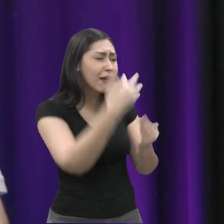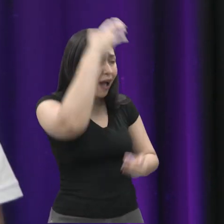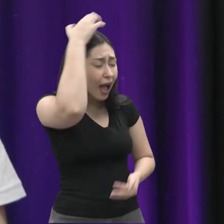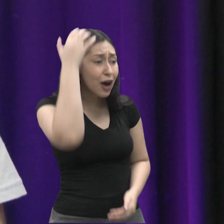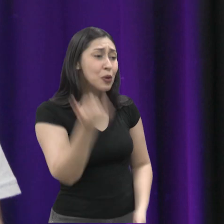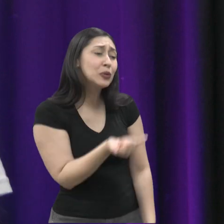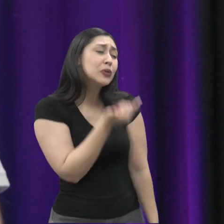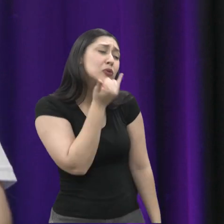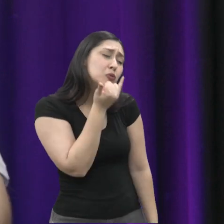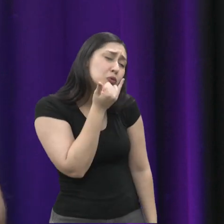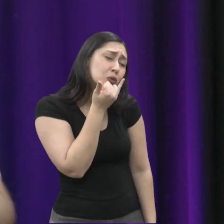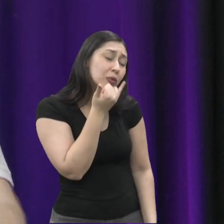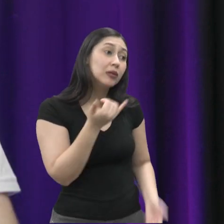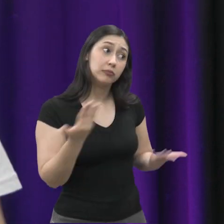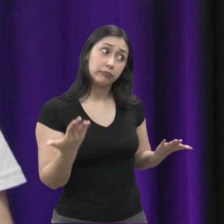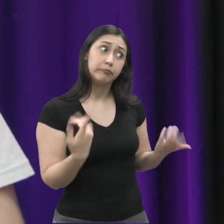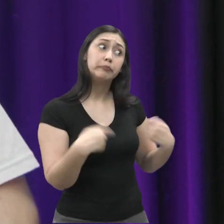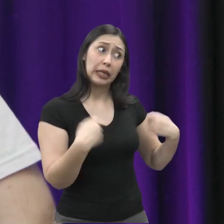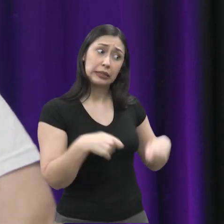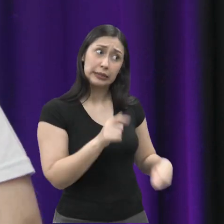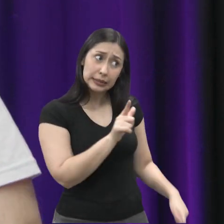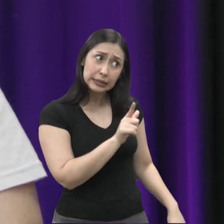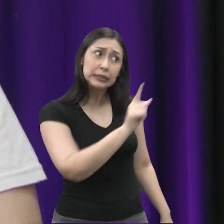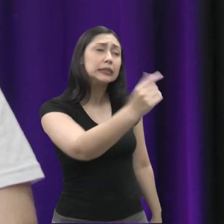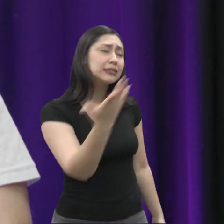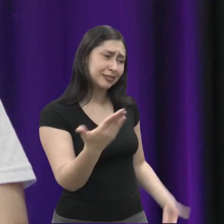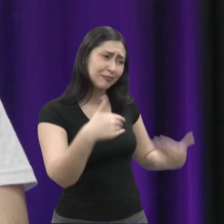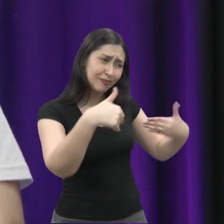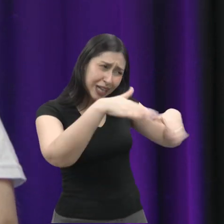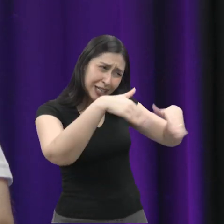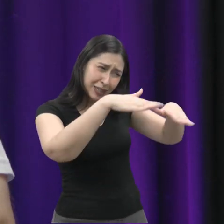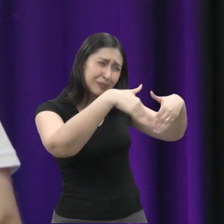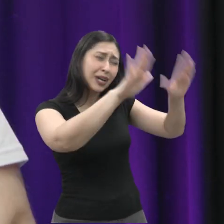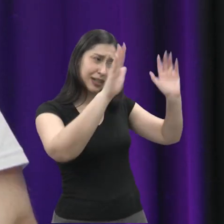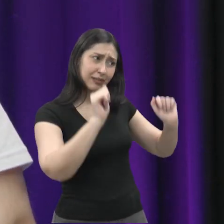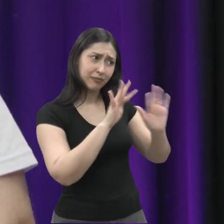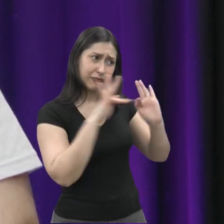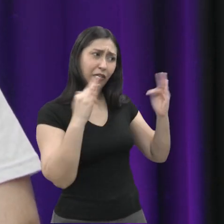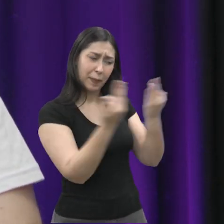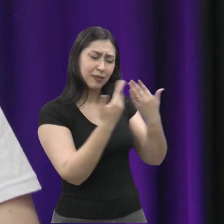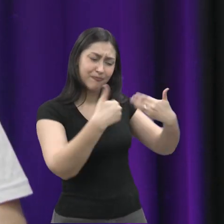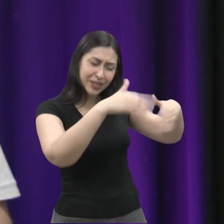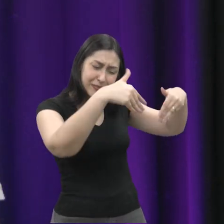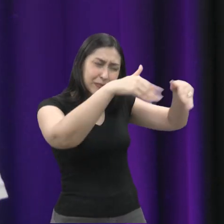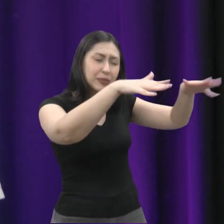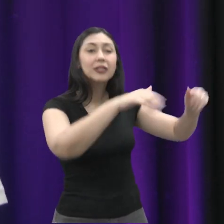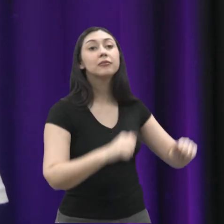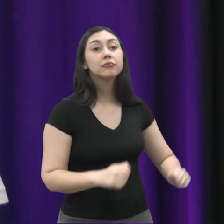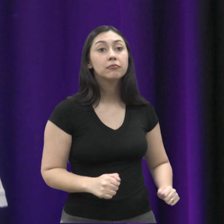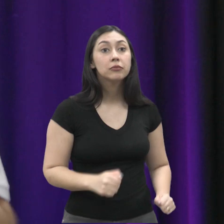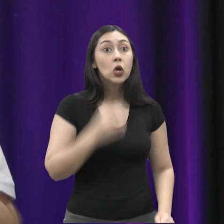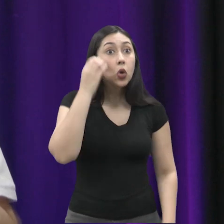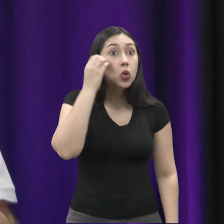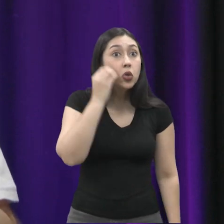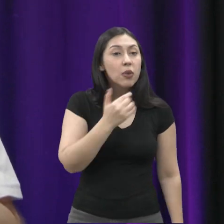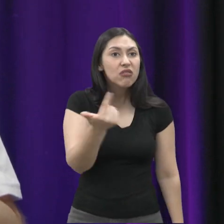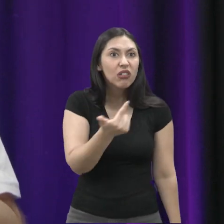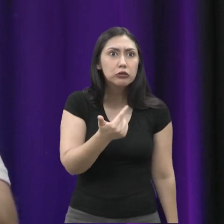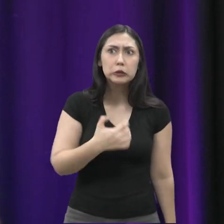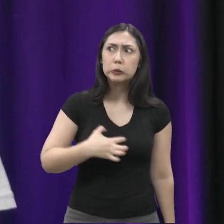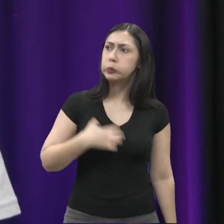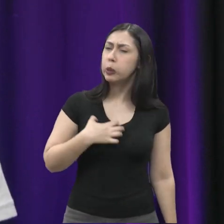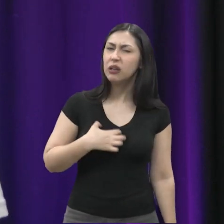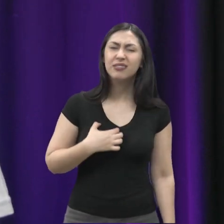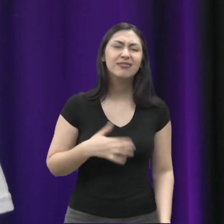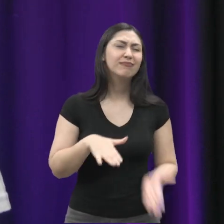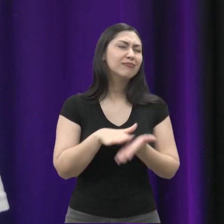sinto muito, Dom Pedro, mas vai ter que ir embora, né? E vai ter que ir embora a família toda. Dom Pedro II não ficou